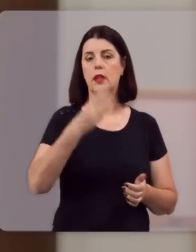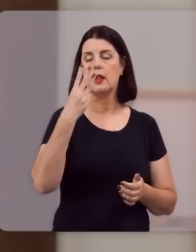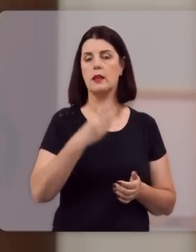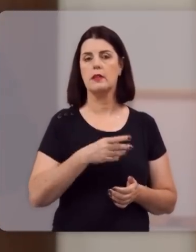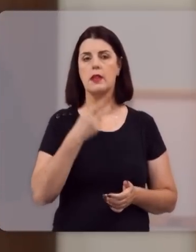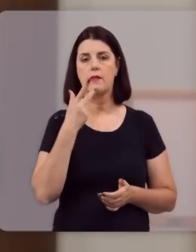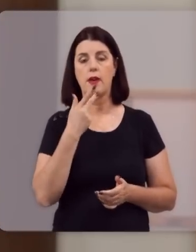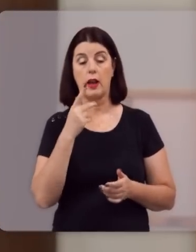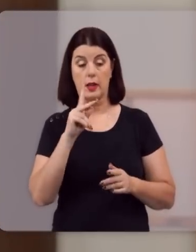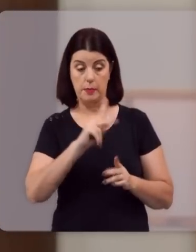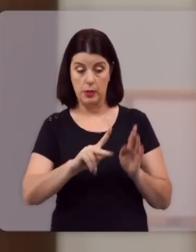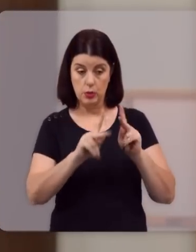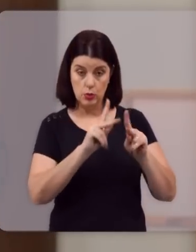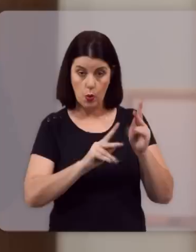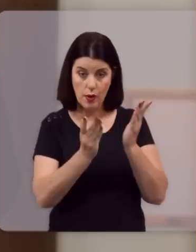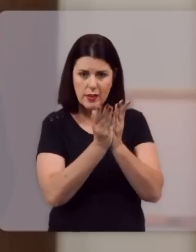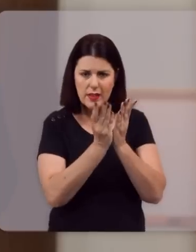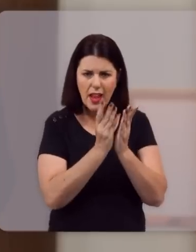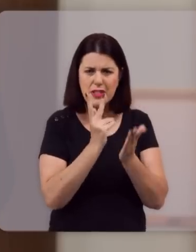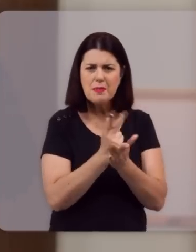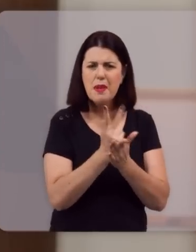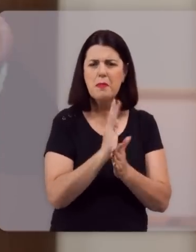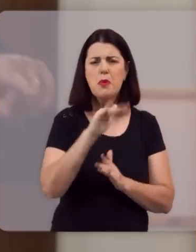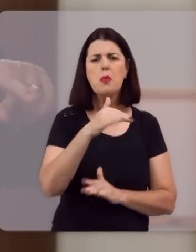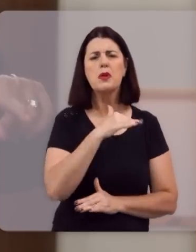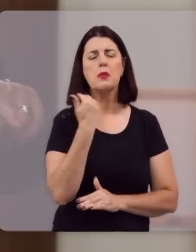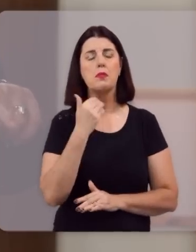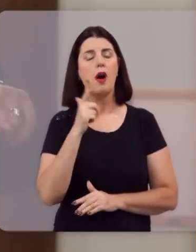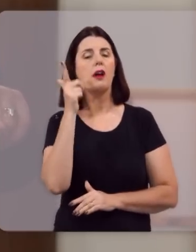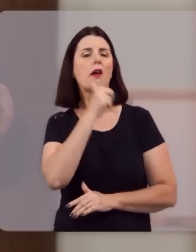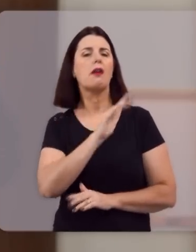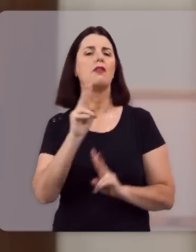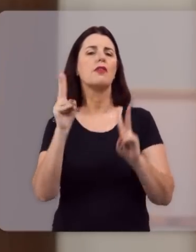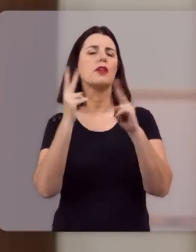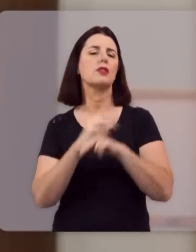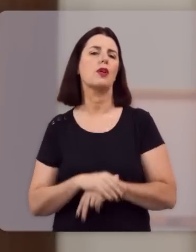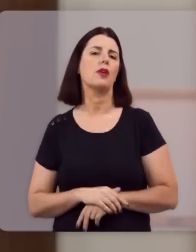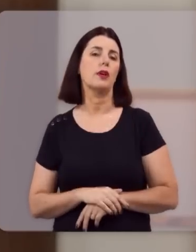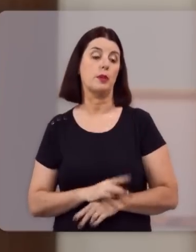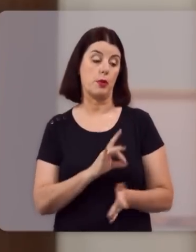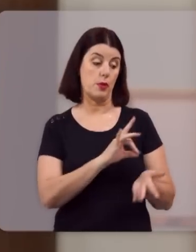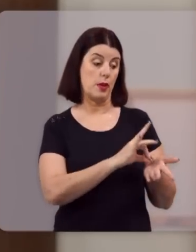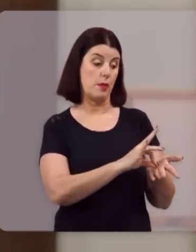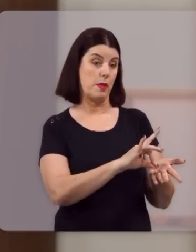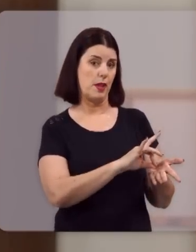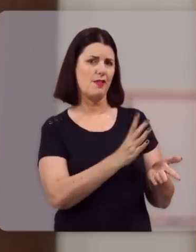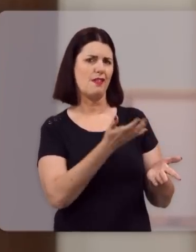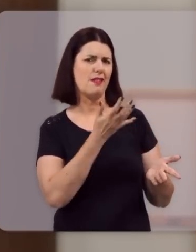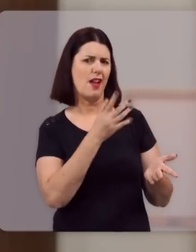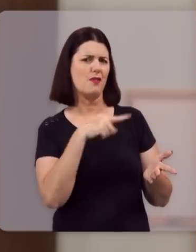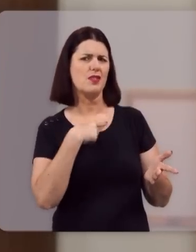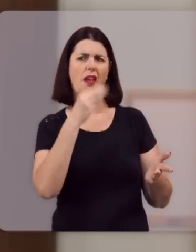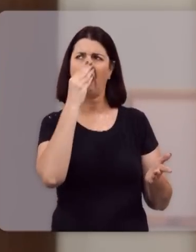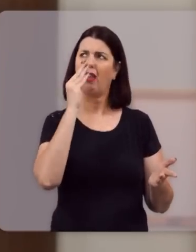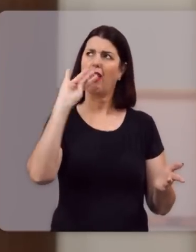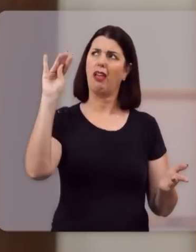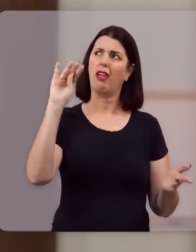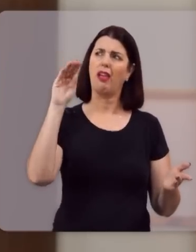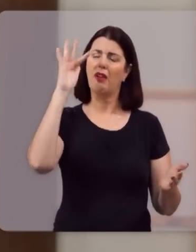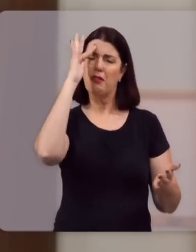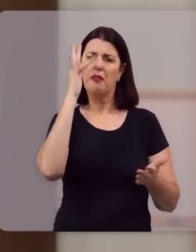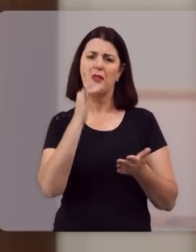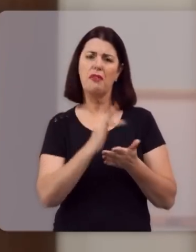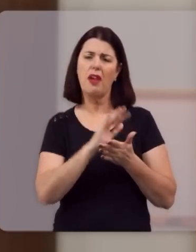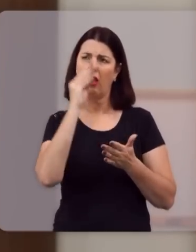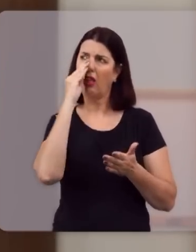cristão, mesmo morrendo, ele é vitorioso. Porque o que o inimigo quer é que você se torne um apóstata, que você negue a sua